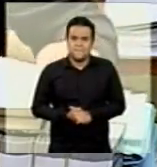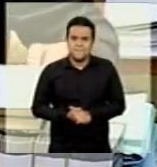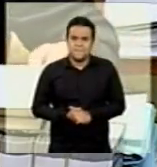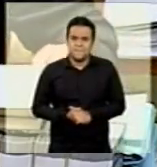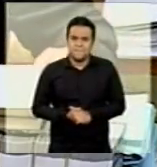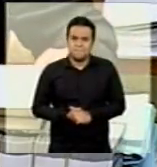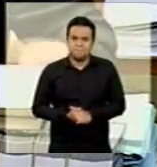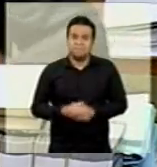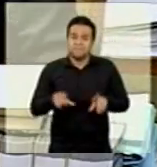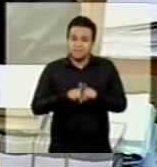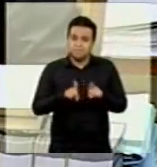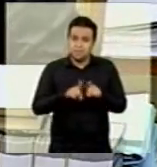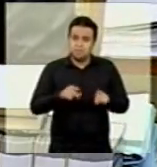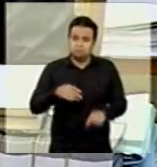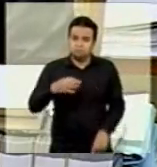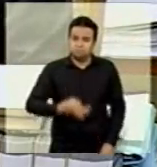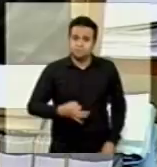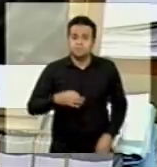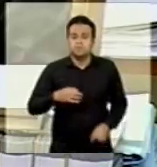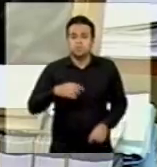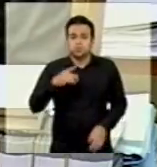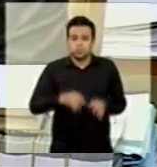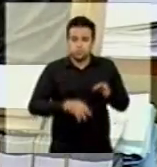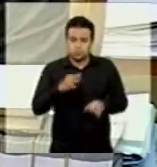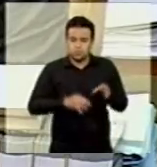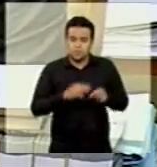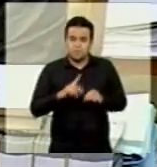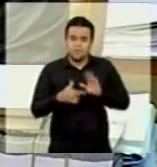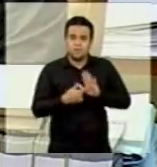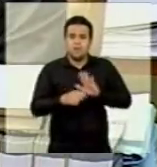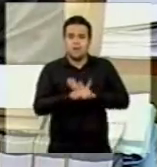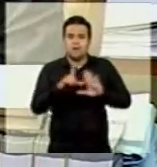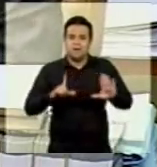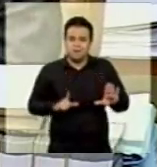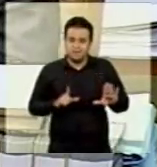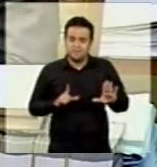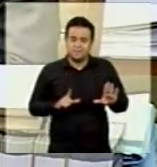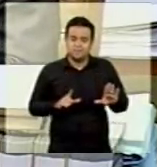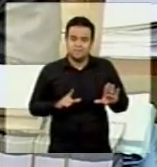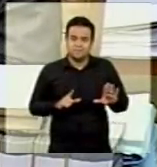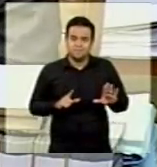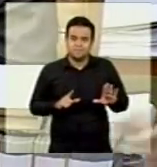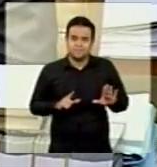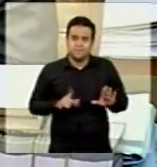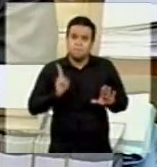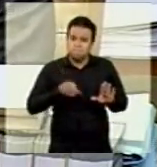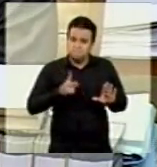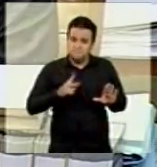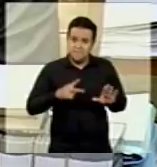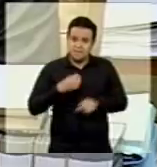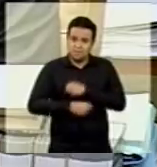Reafirmei, então, nesse julgamento, senhor presidente, o que já destacara em momento anterior, ainda naquele mesmo ano